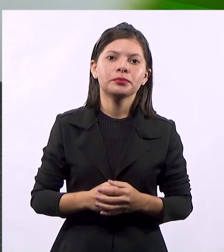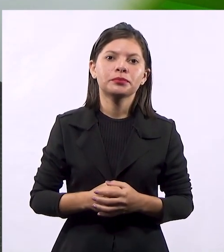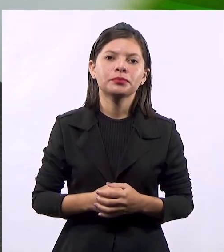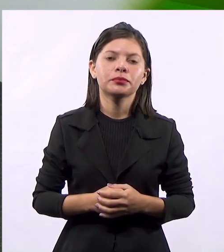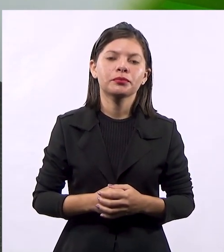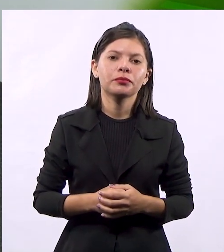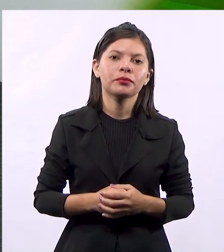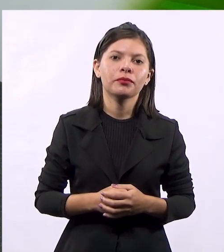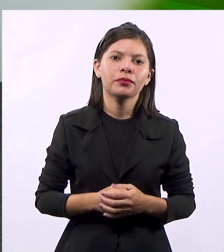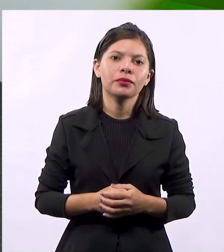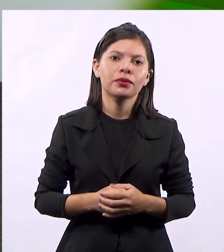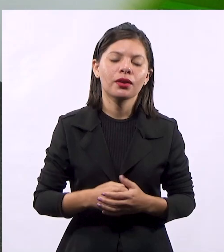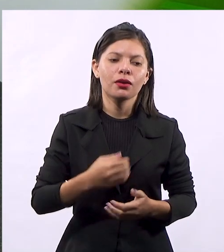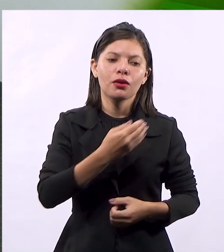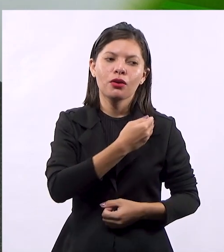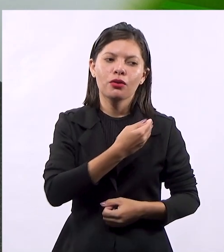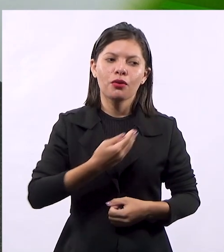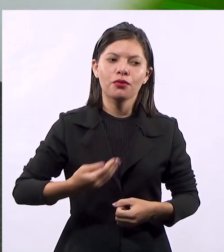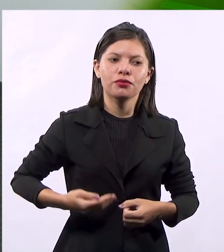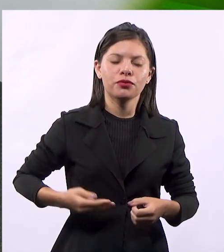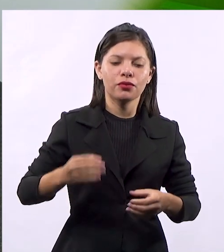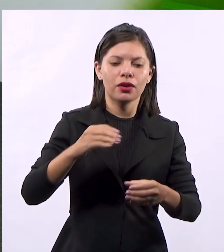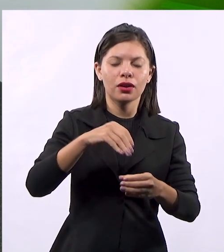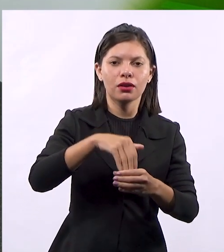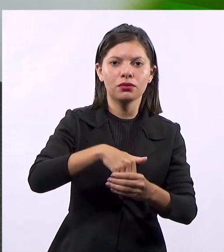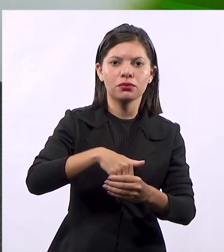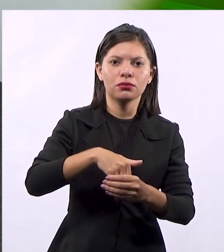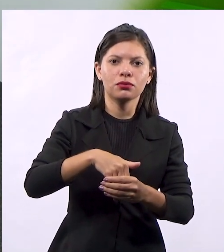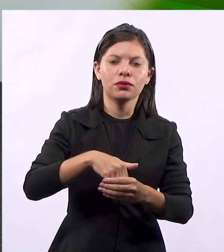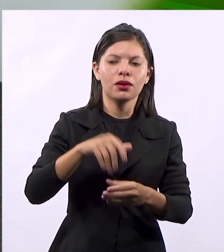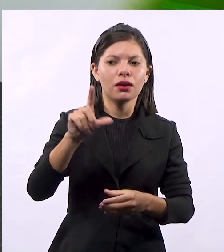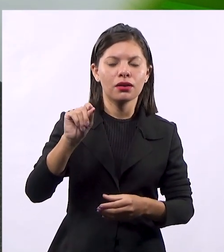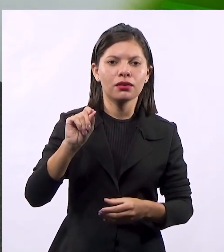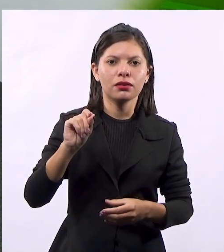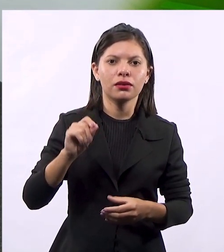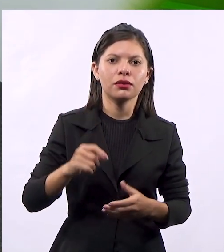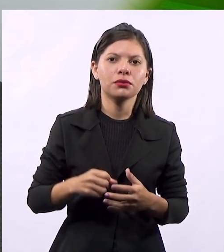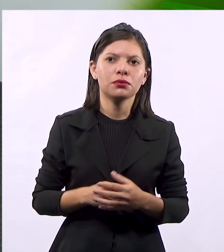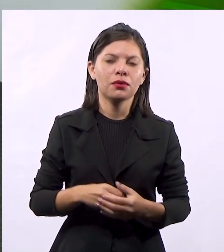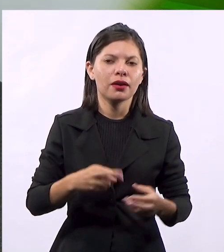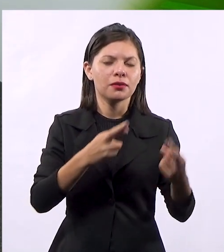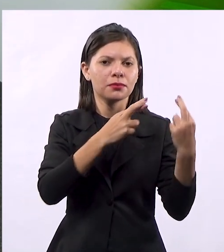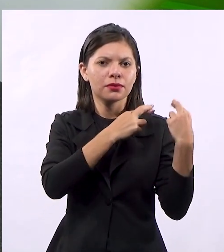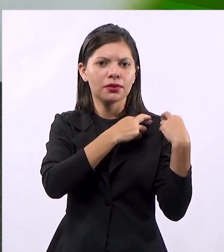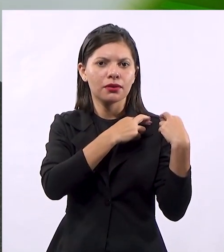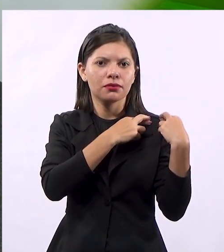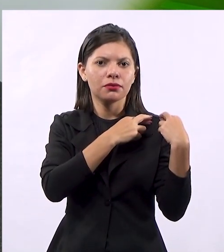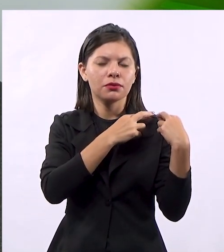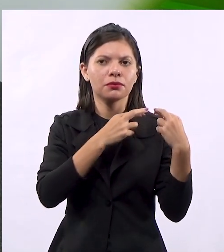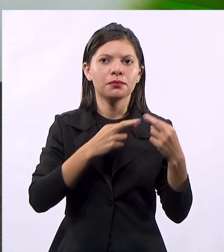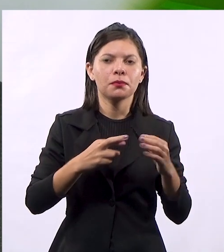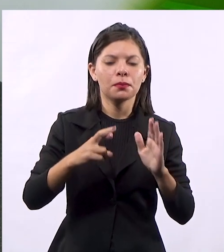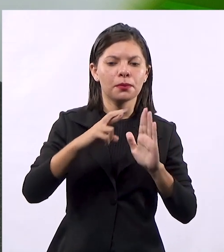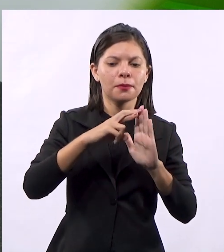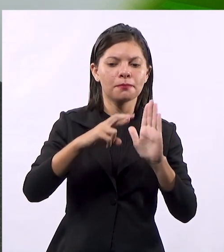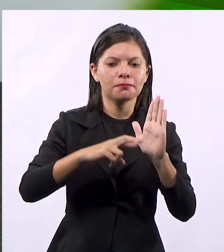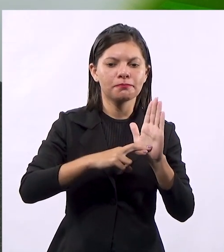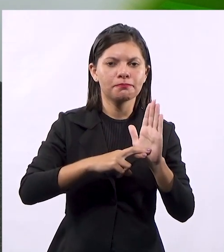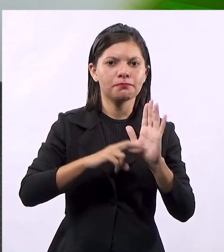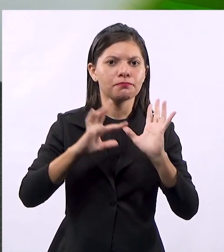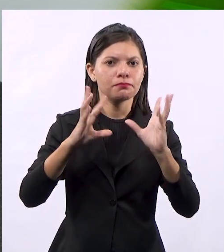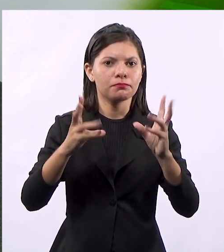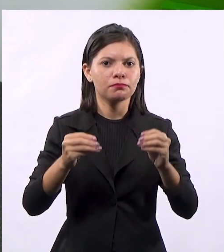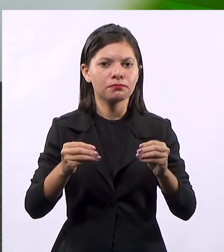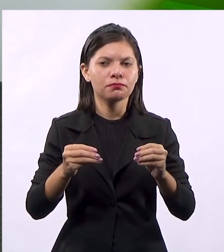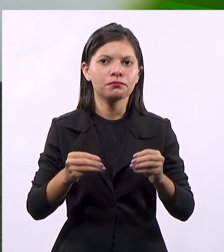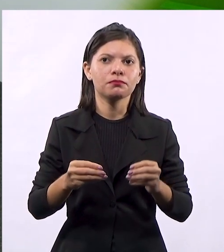legislação educacional vai trabalhar com essas noções de direito, democracia, legislação. E lá